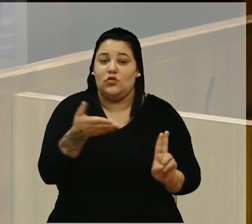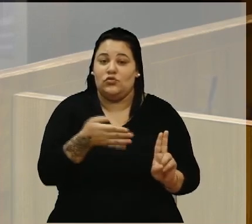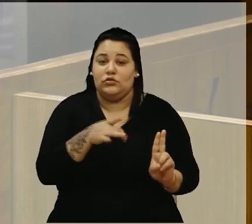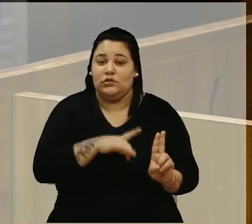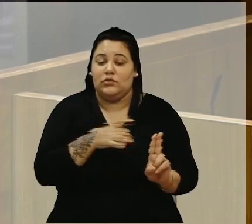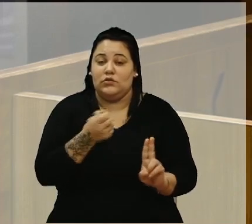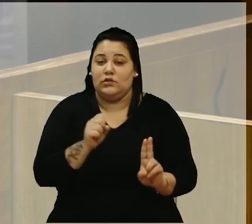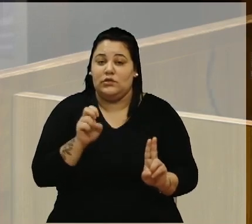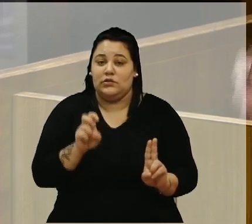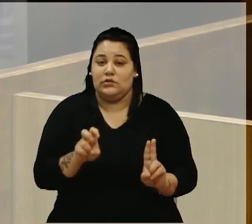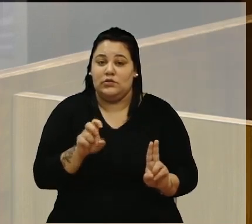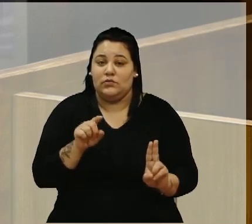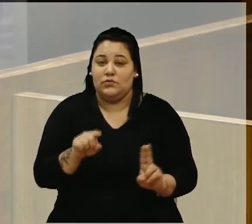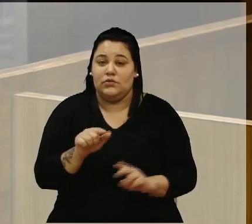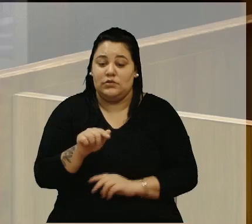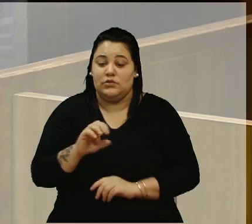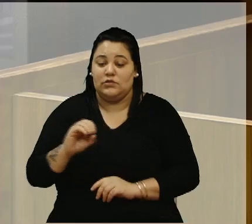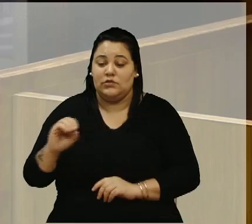85.700.